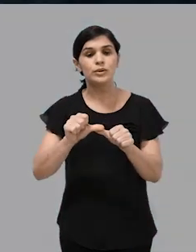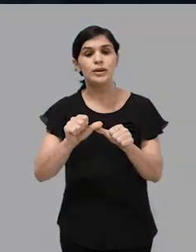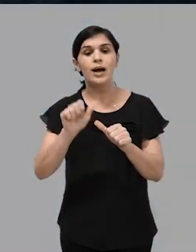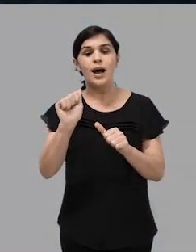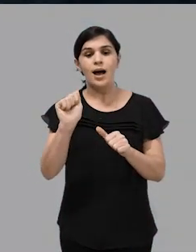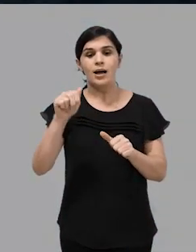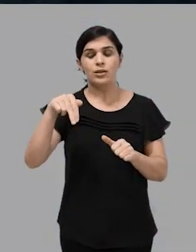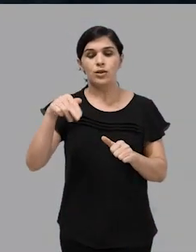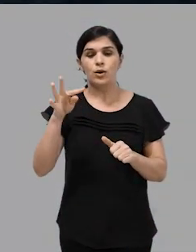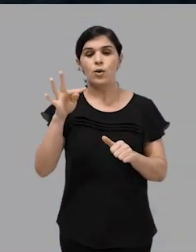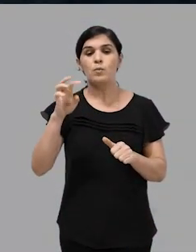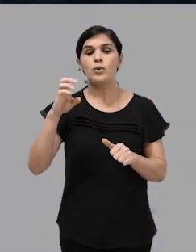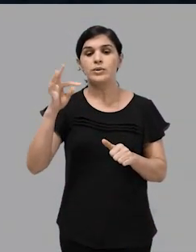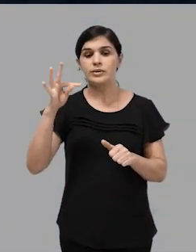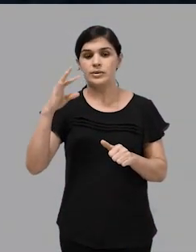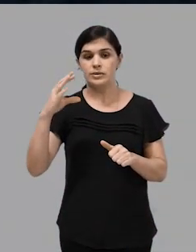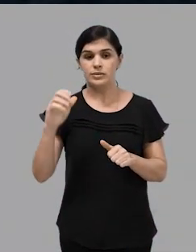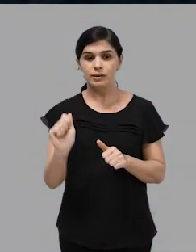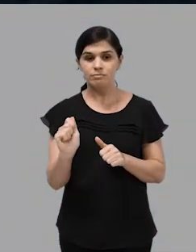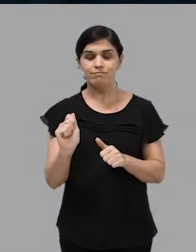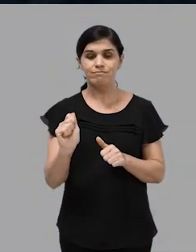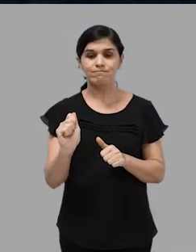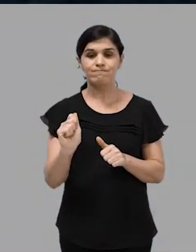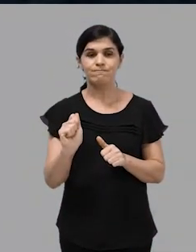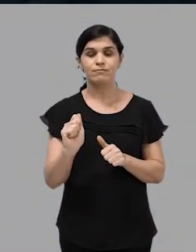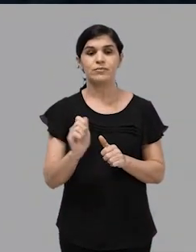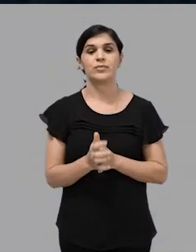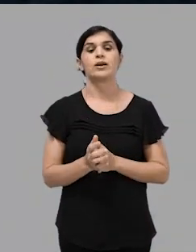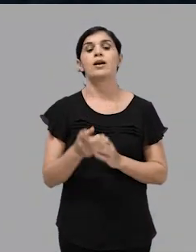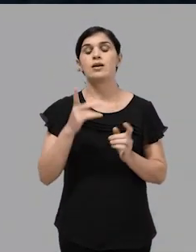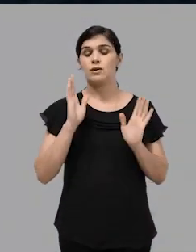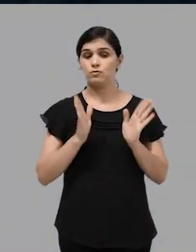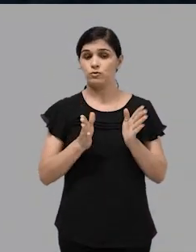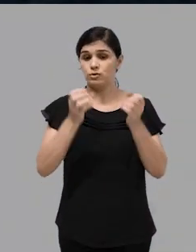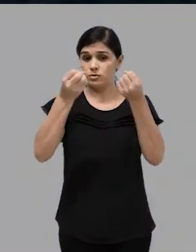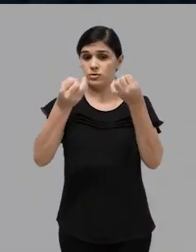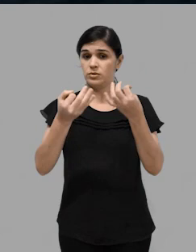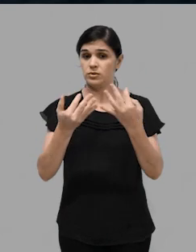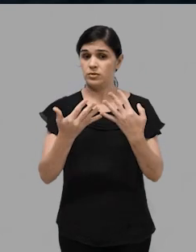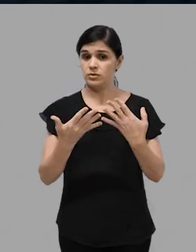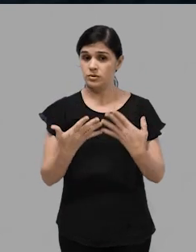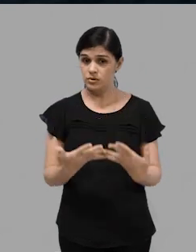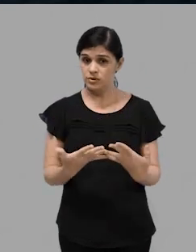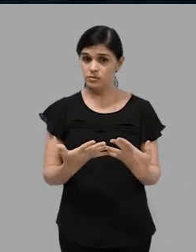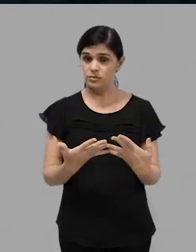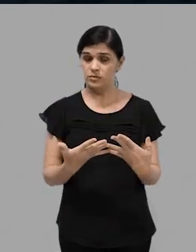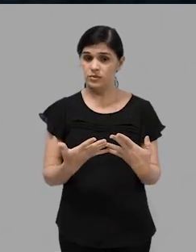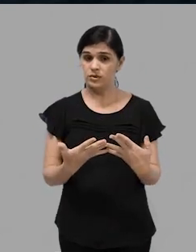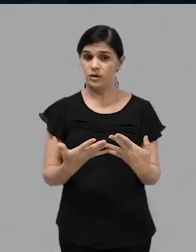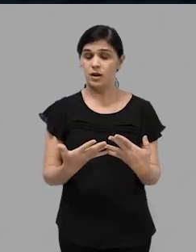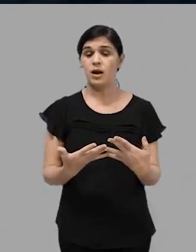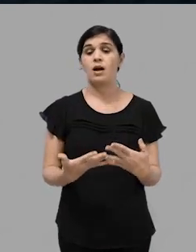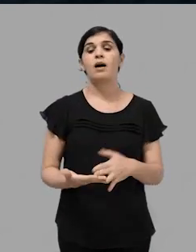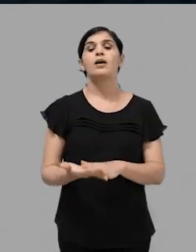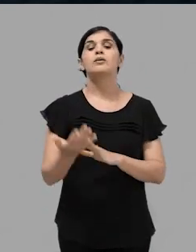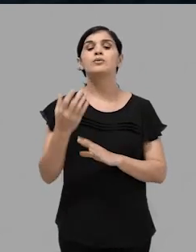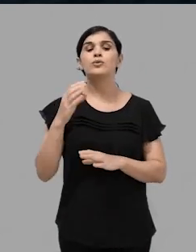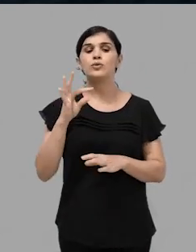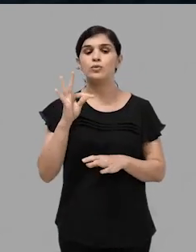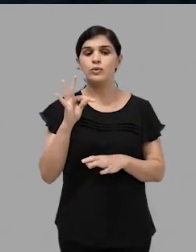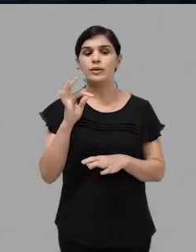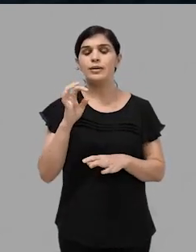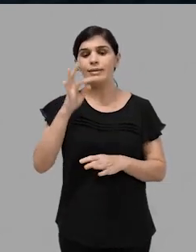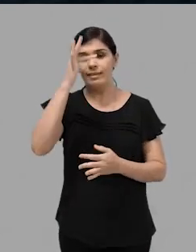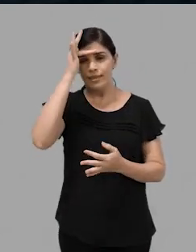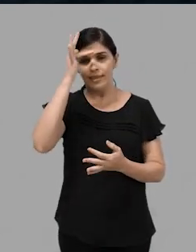lembrando aqui, eu falei muito de teocentrismo no trovadorismo, mas eu não lembro de ter falado de antropocentrismo ainda.